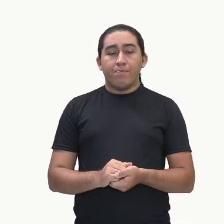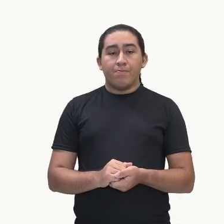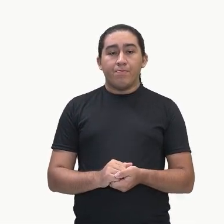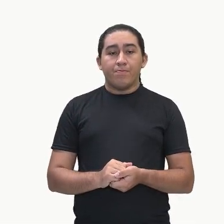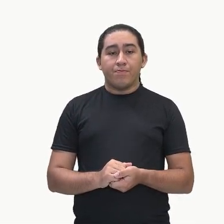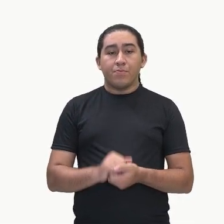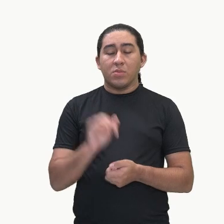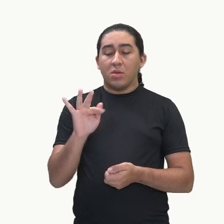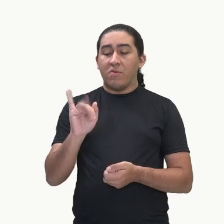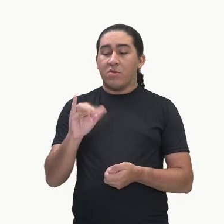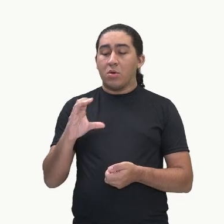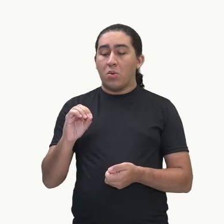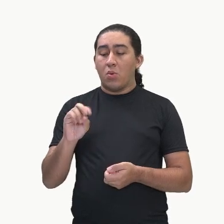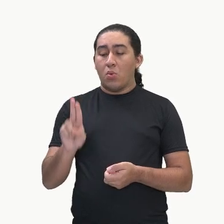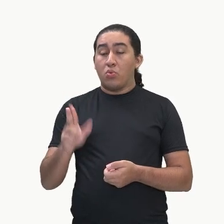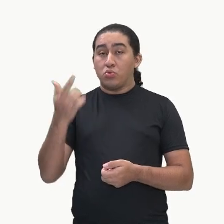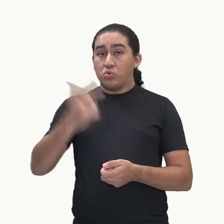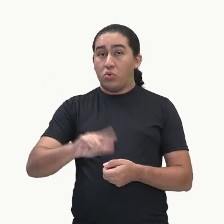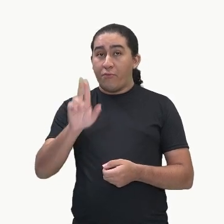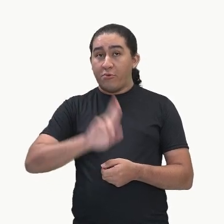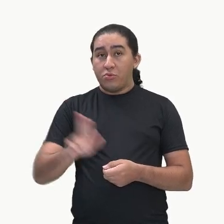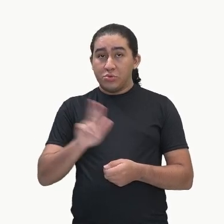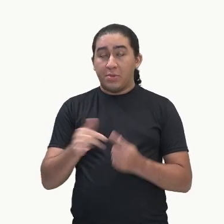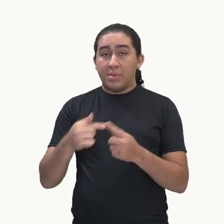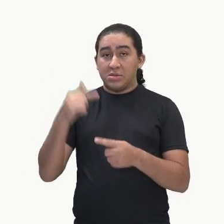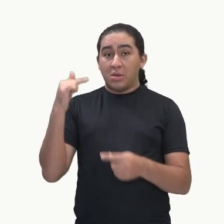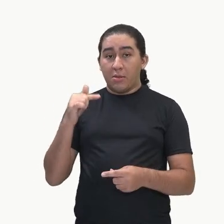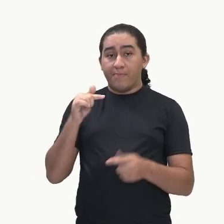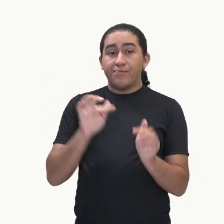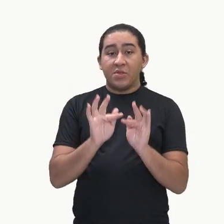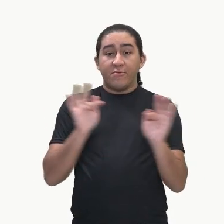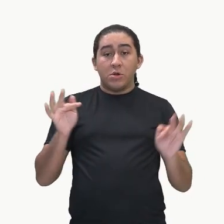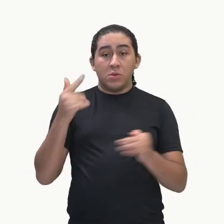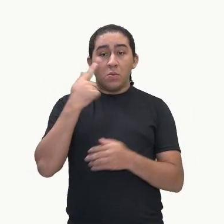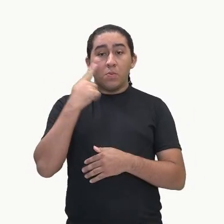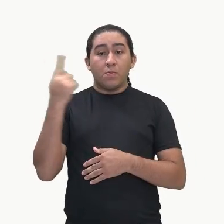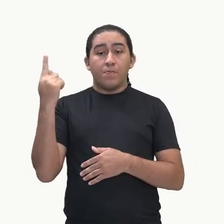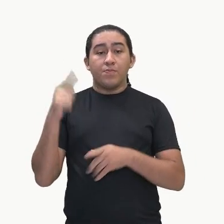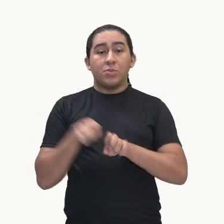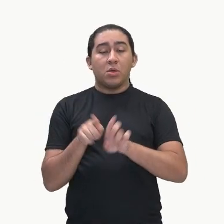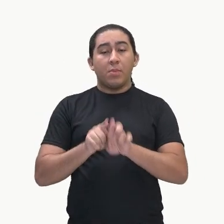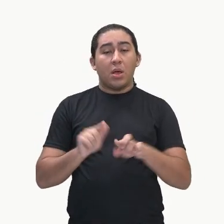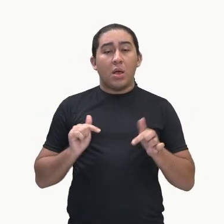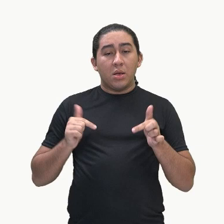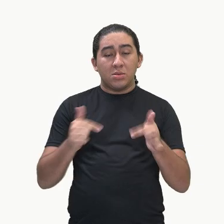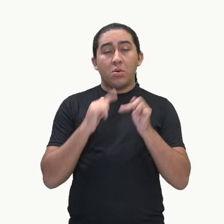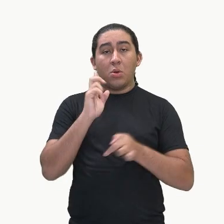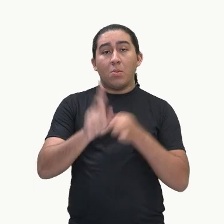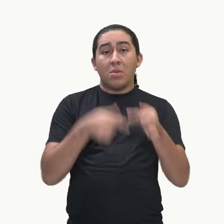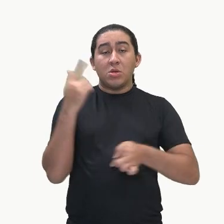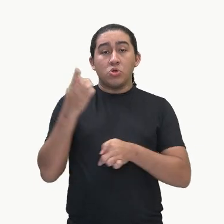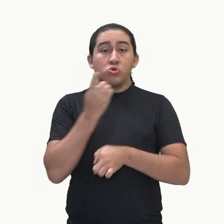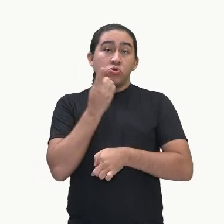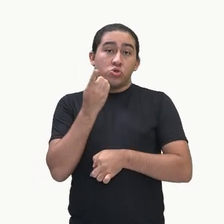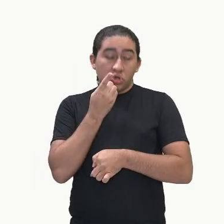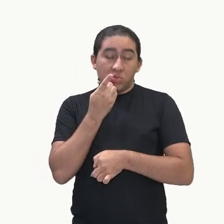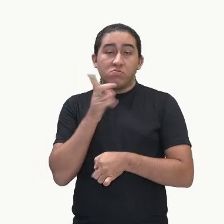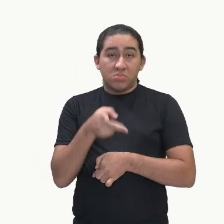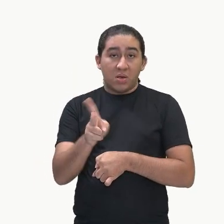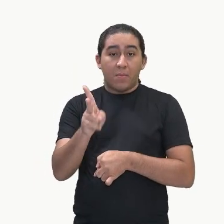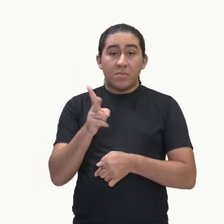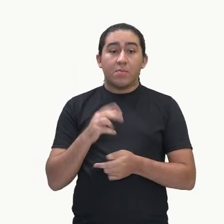presa na poeira, e que a atitude de recomeçar é todo dia, toda hora, e